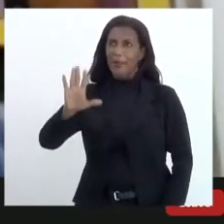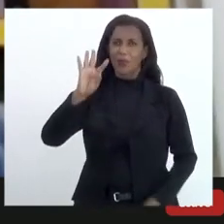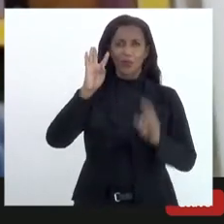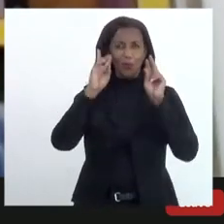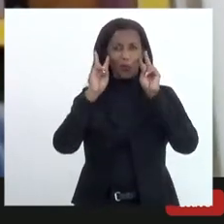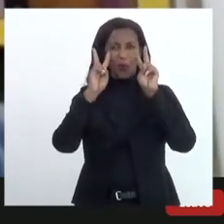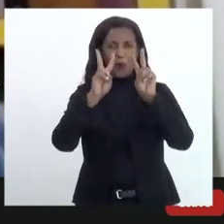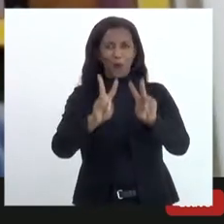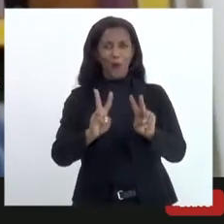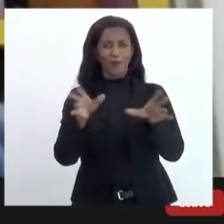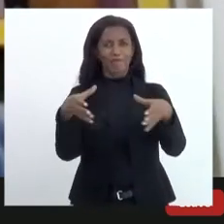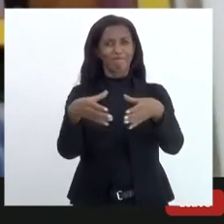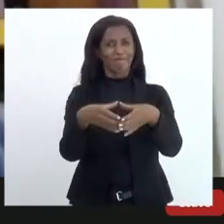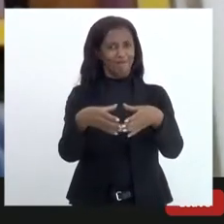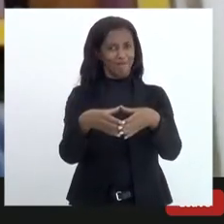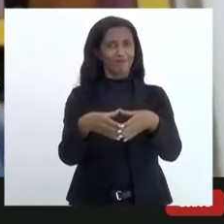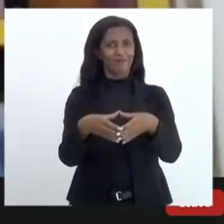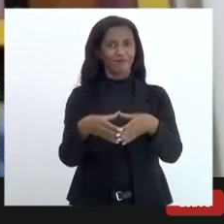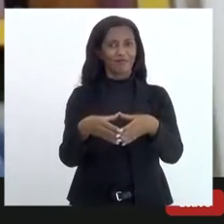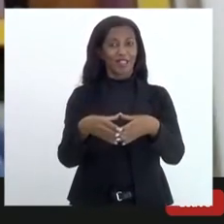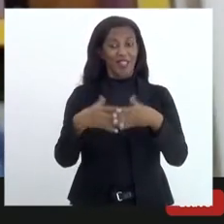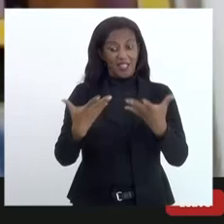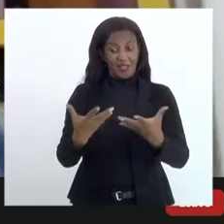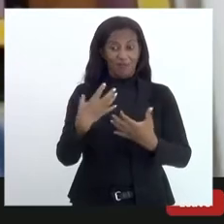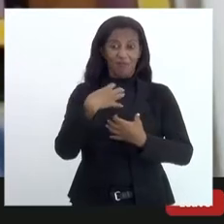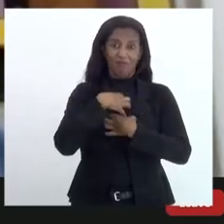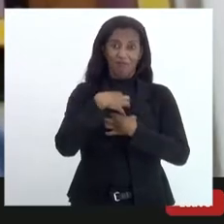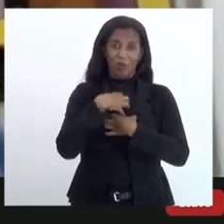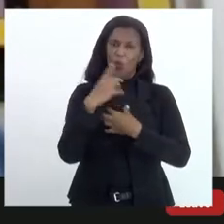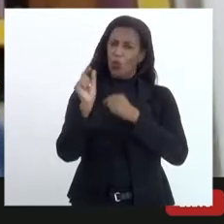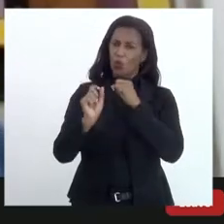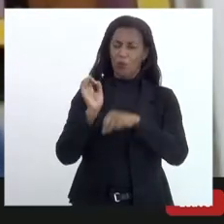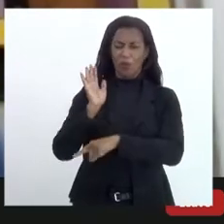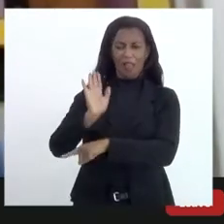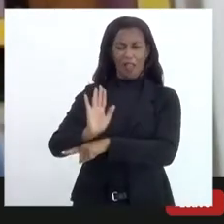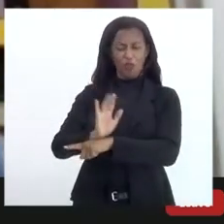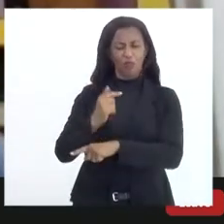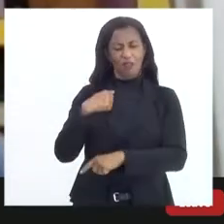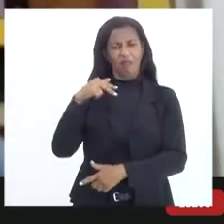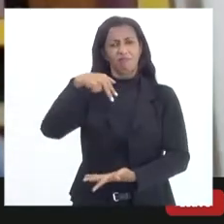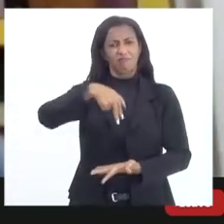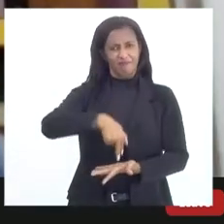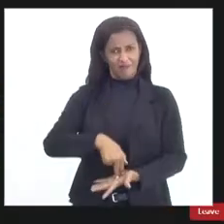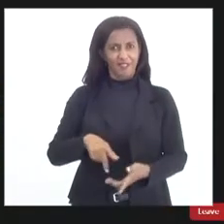né? Eu acho que é isso que é a nossa esperança aqui. O que nós pudermos contribuir, estamos aqui para contribuir.